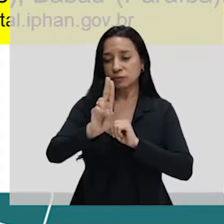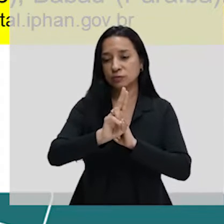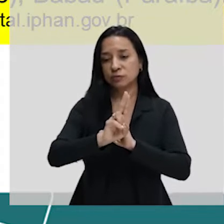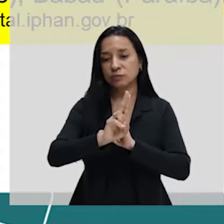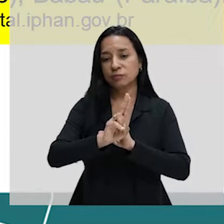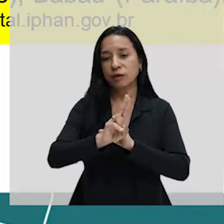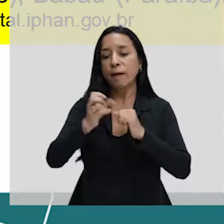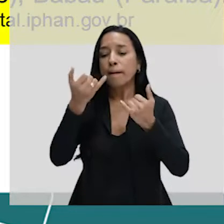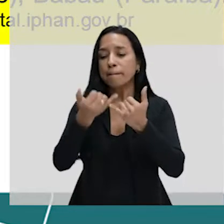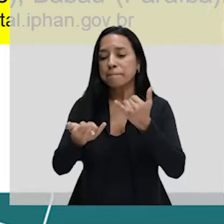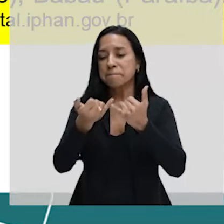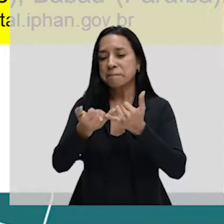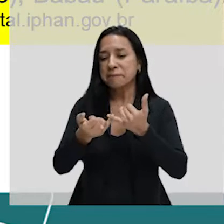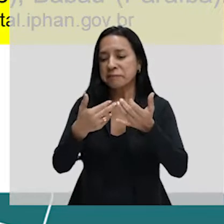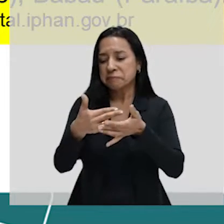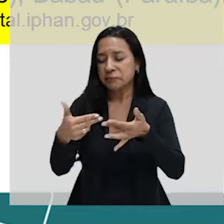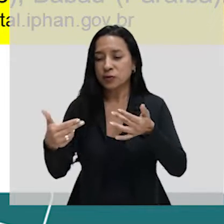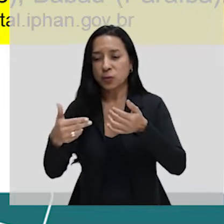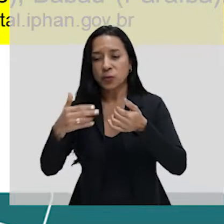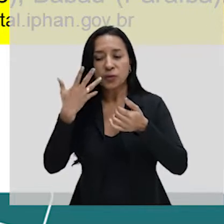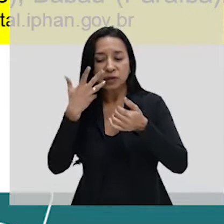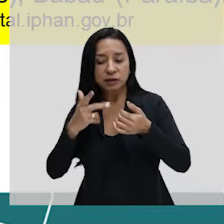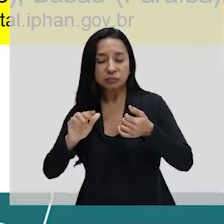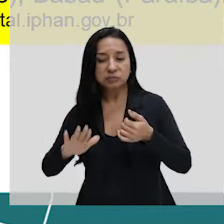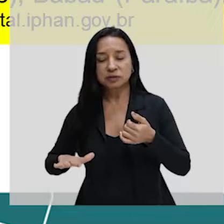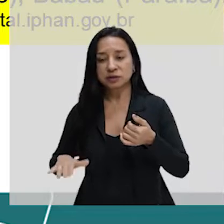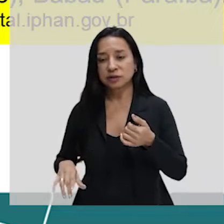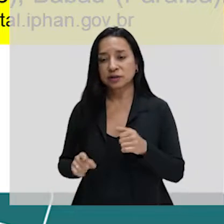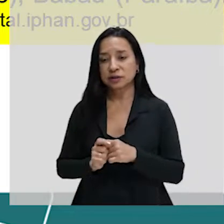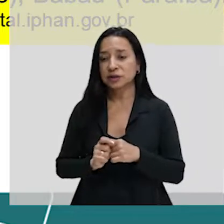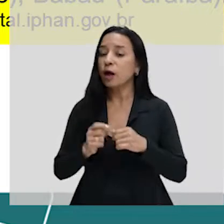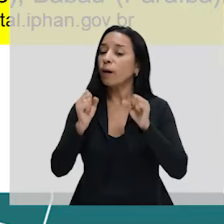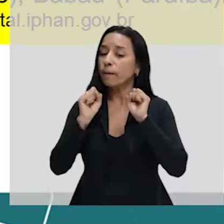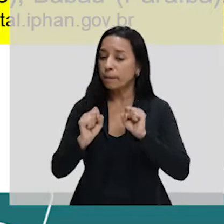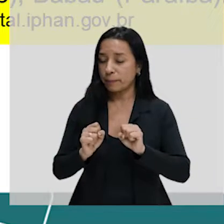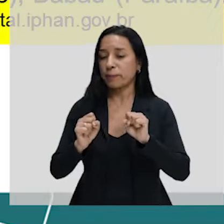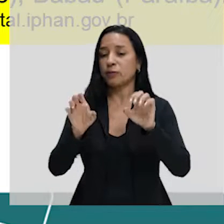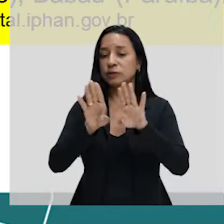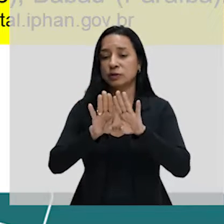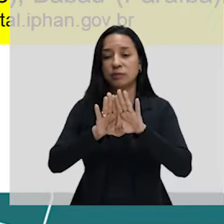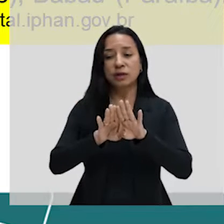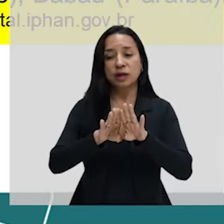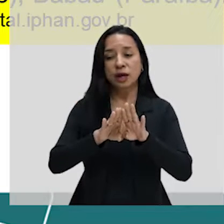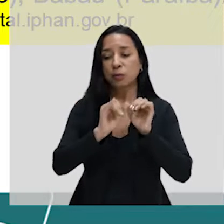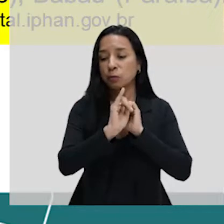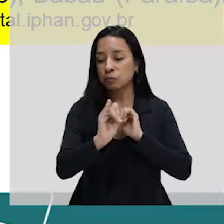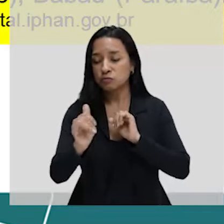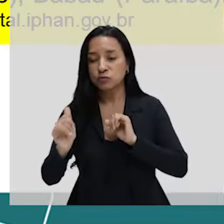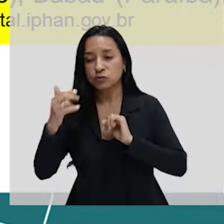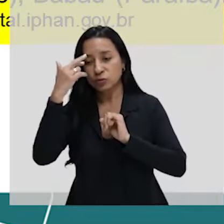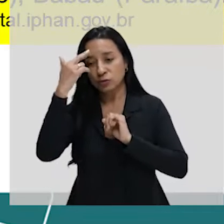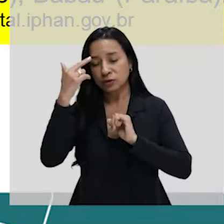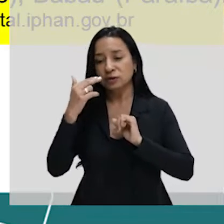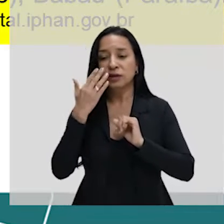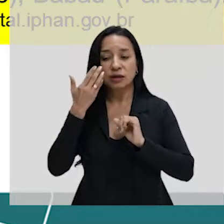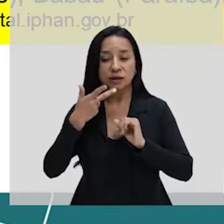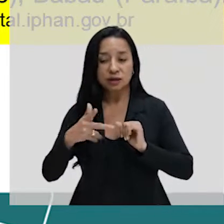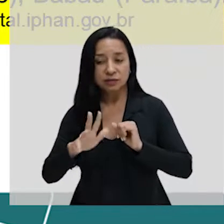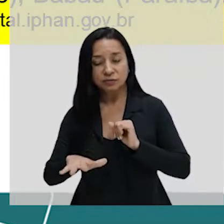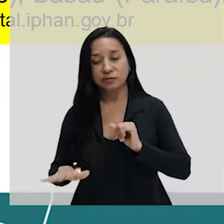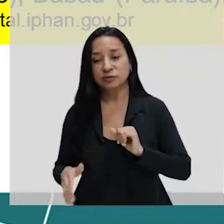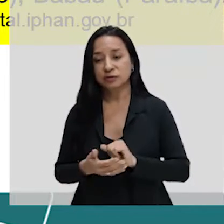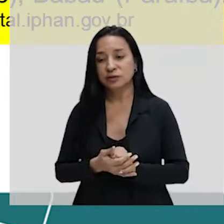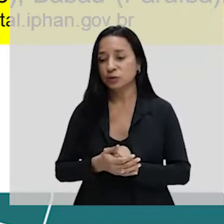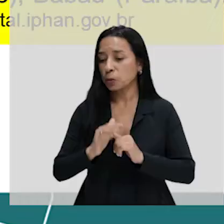na verdade, você pode trabalhar com histórias infantis, mas pode trabalhar com outras histórias também. Costumes populares,